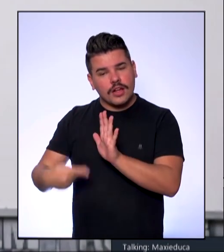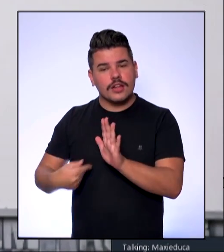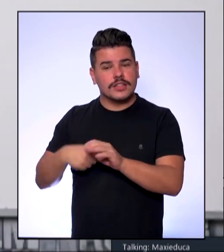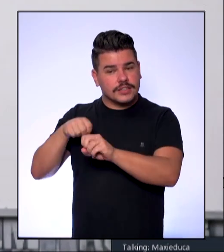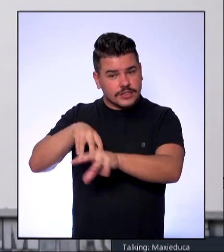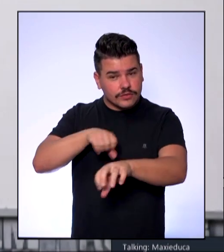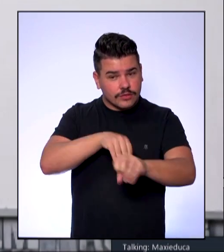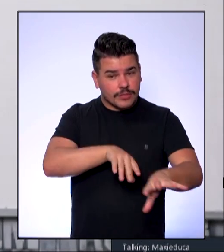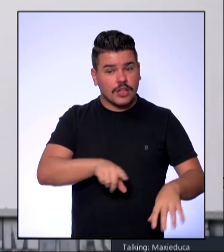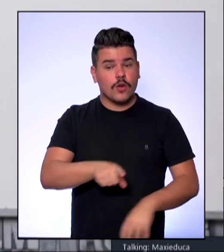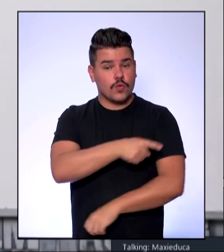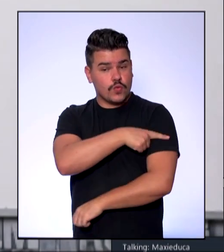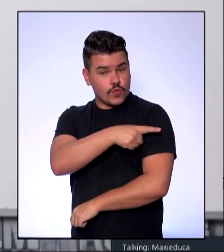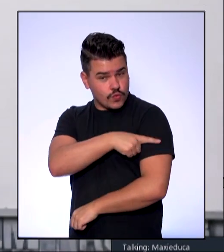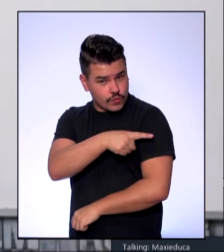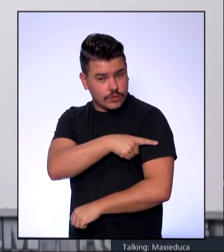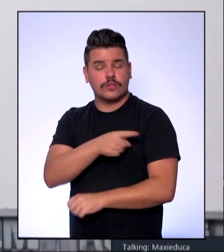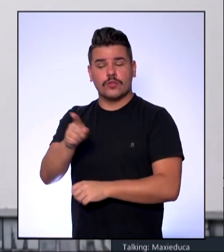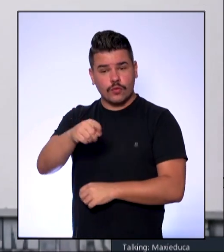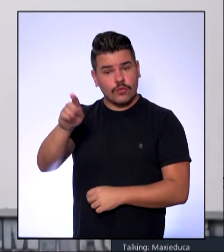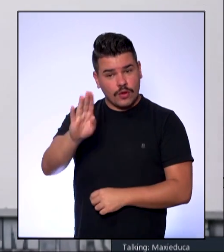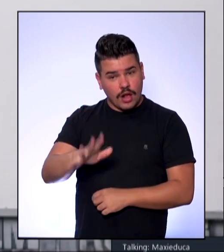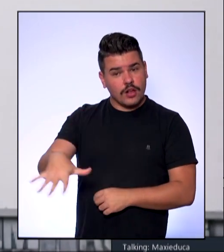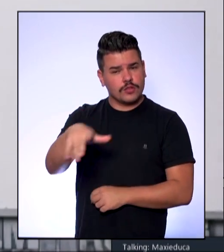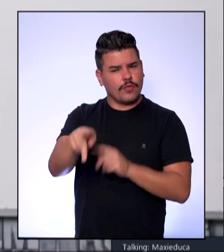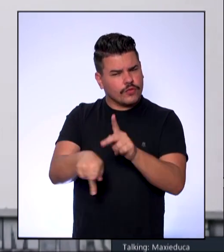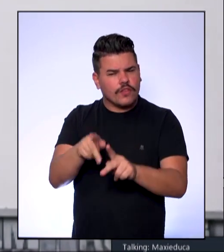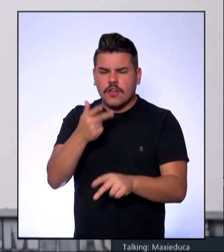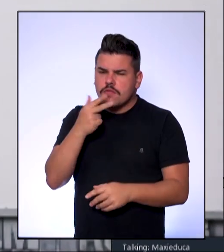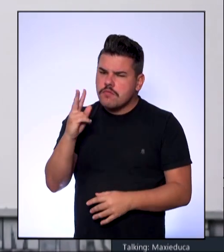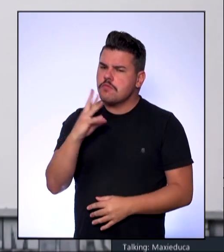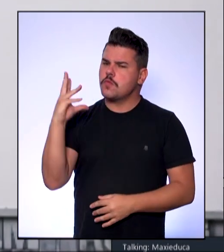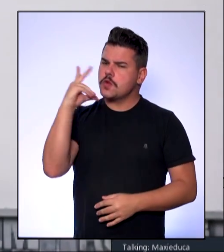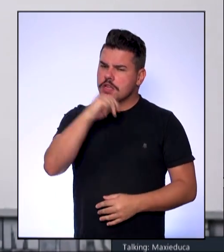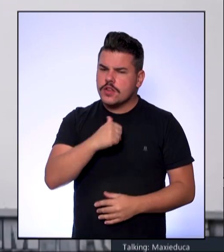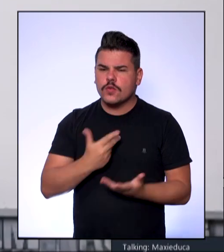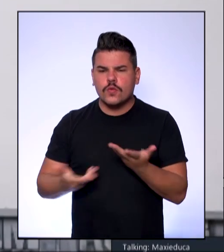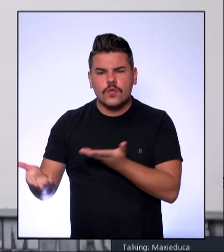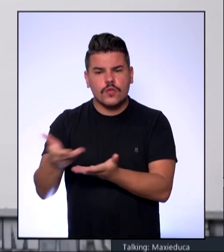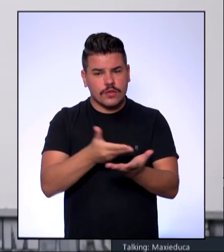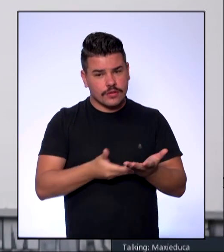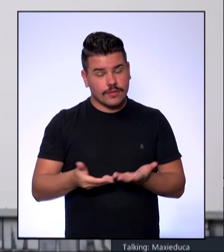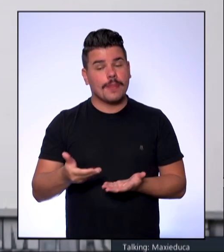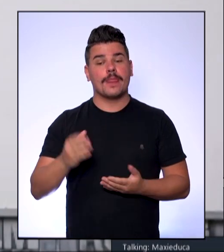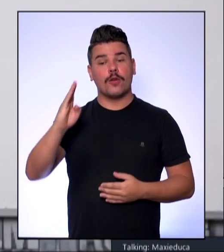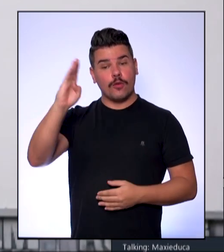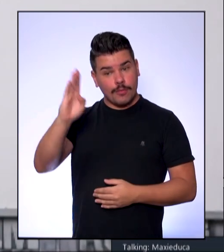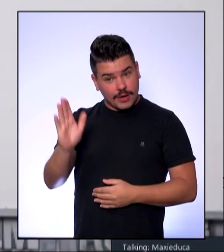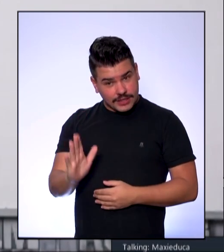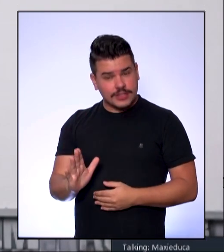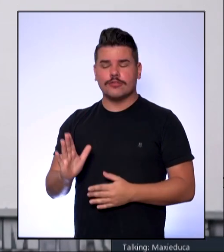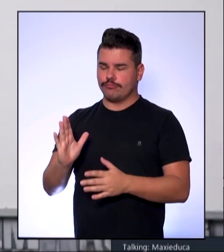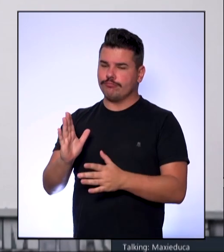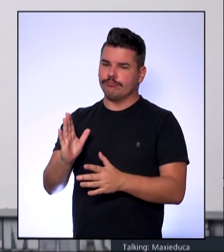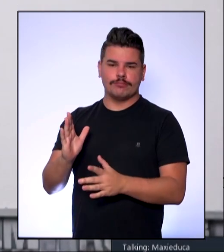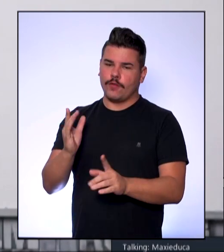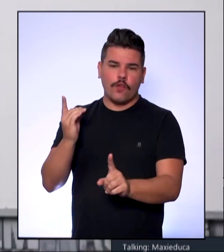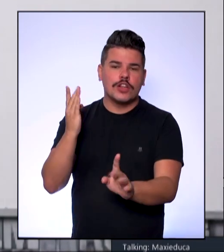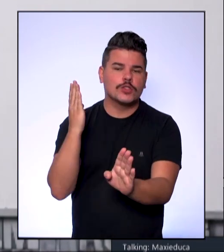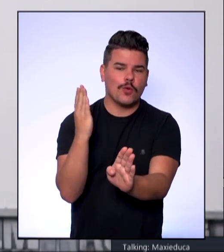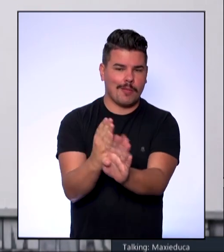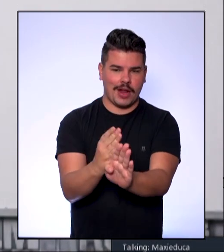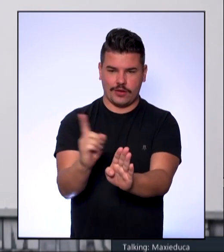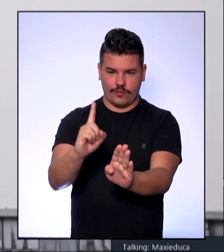as professoras trabalham o termo descoberto porque ele é bonito, ele é romântico. Mas, na verdade, o Brasil ele foi encontrado, tá?